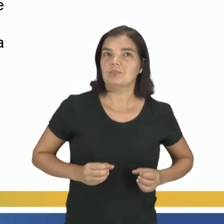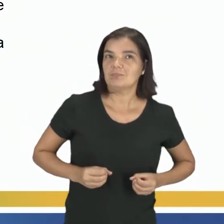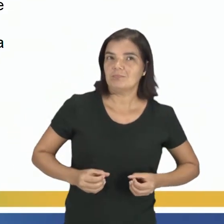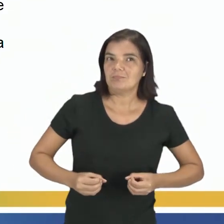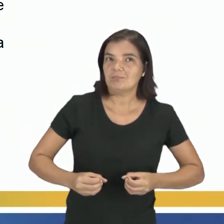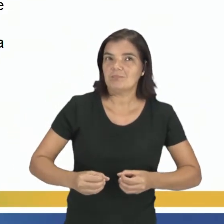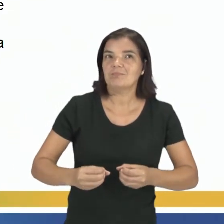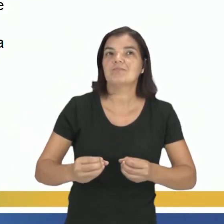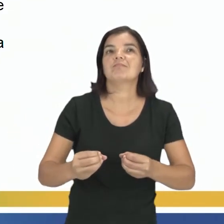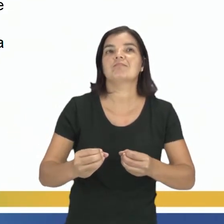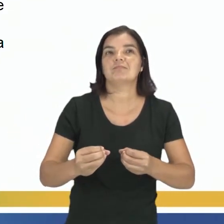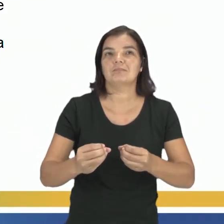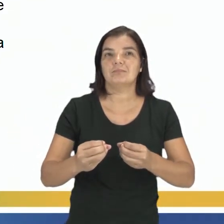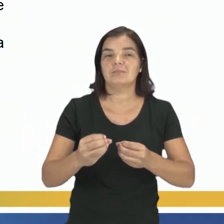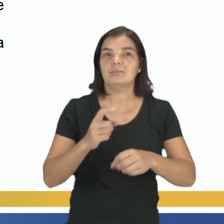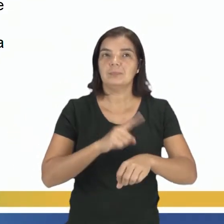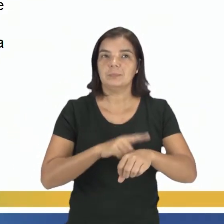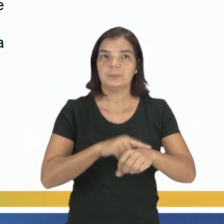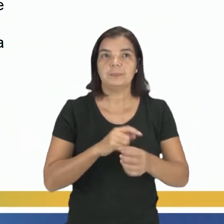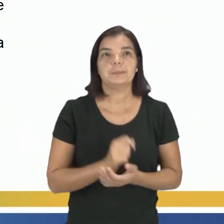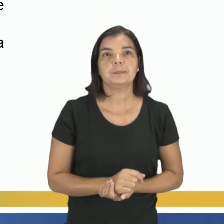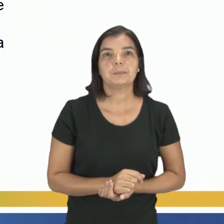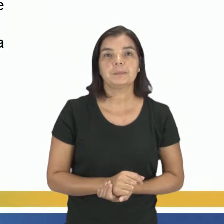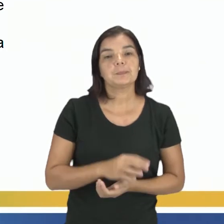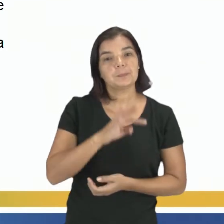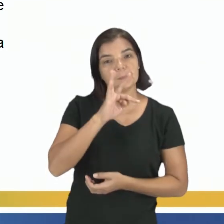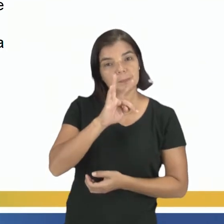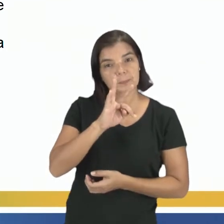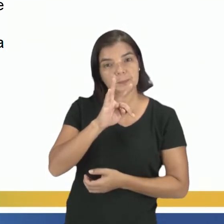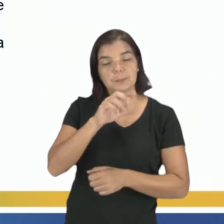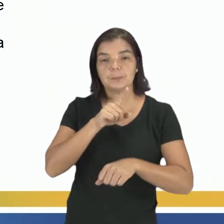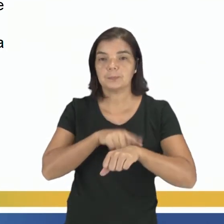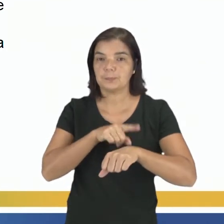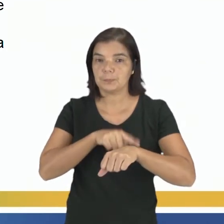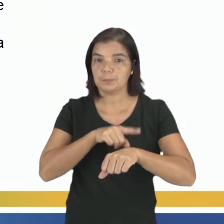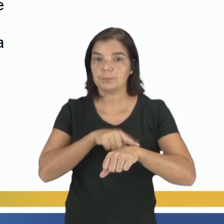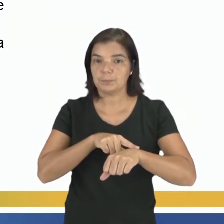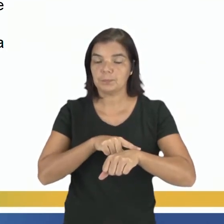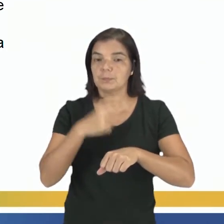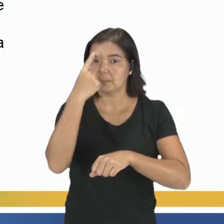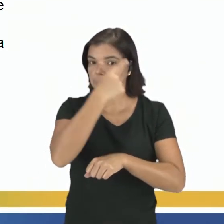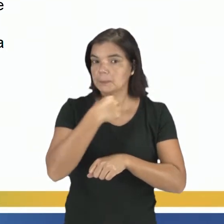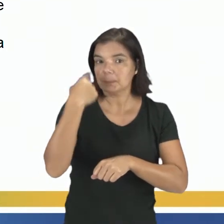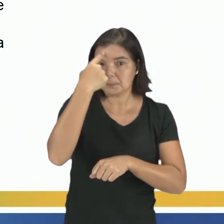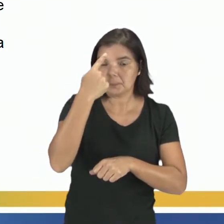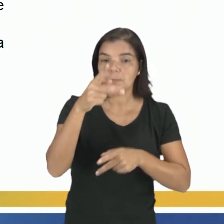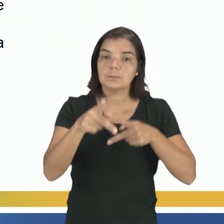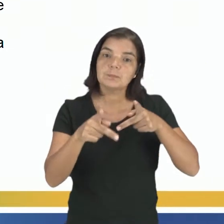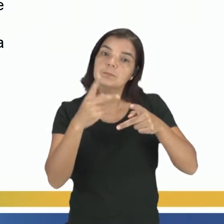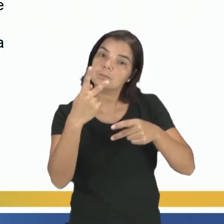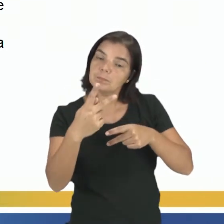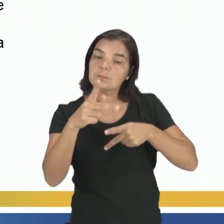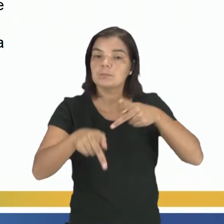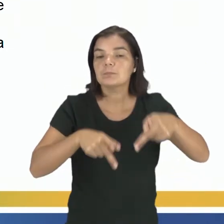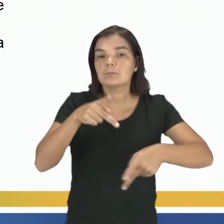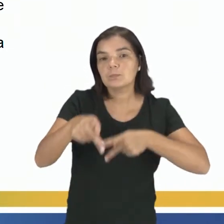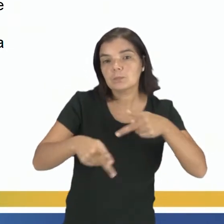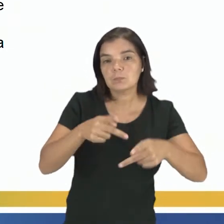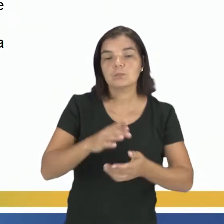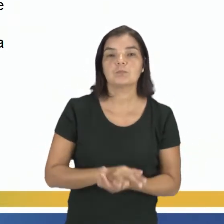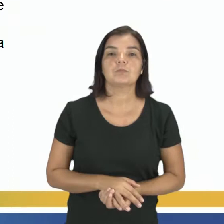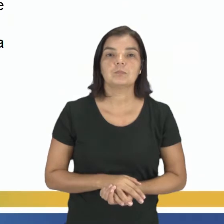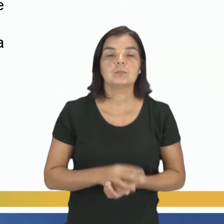tempo. Ou seja, T é o tempo em hora, P é a população. Quando ele colocar ali P de T, ele está